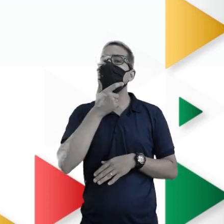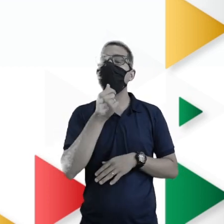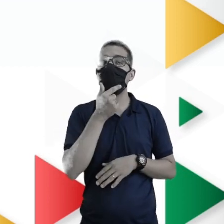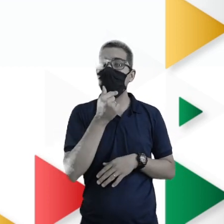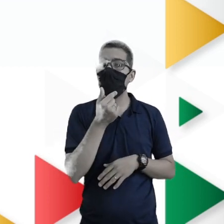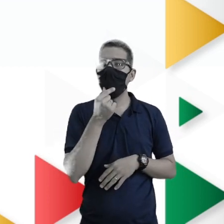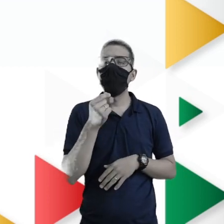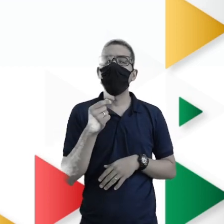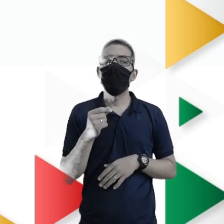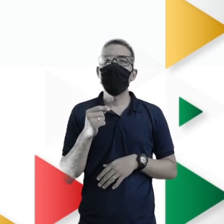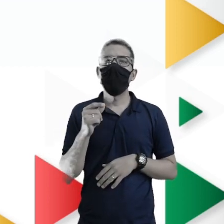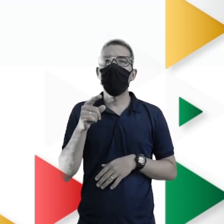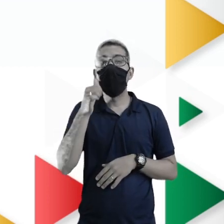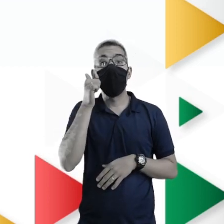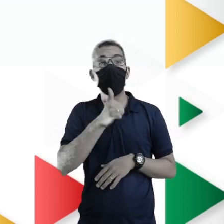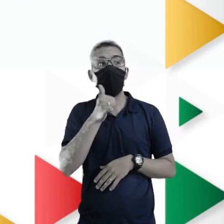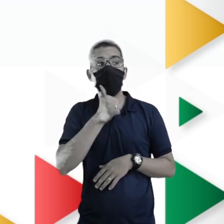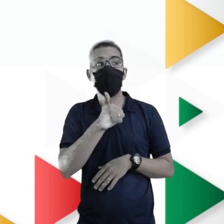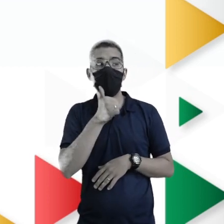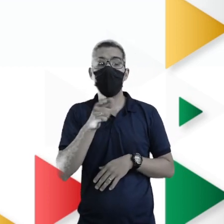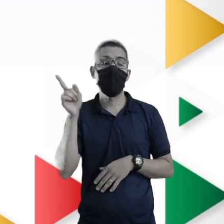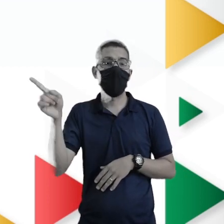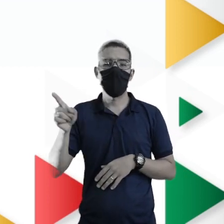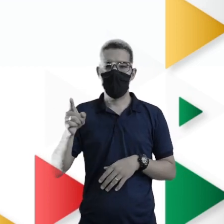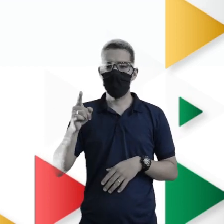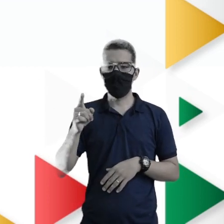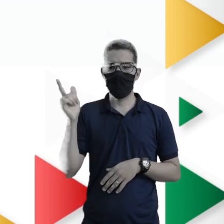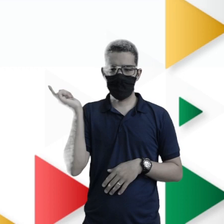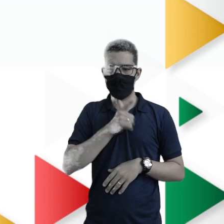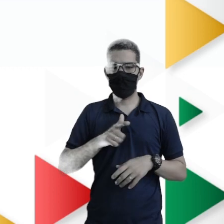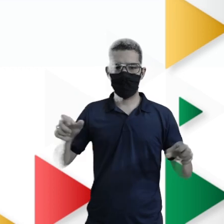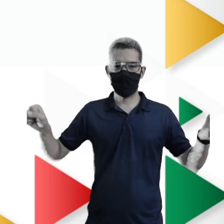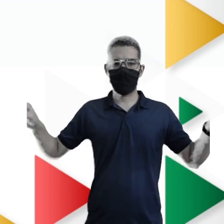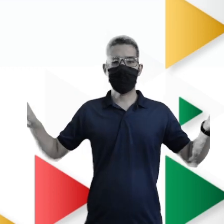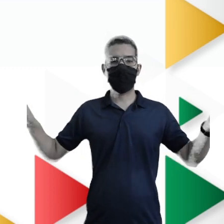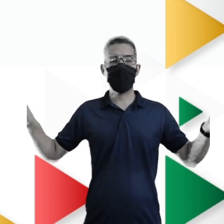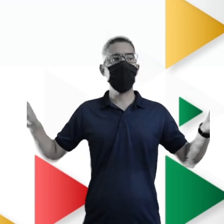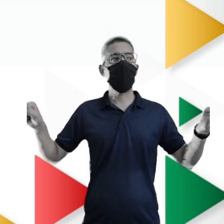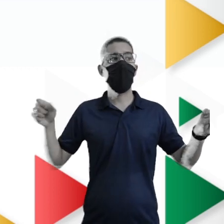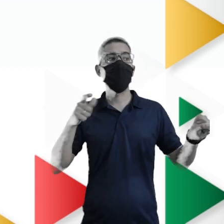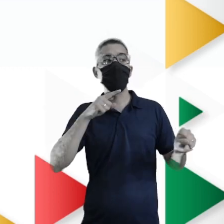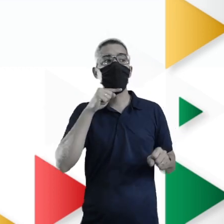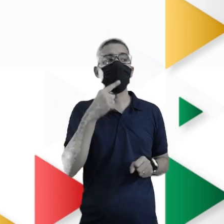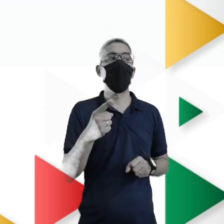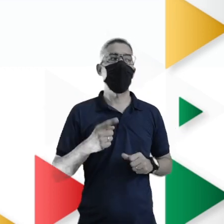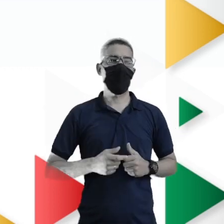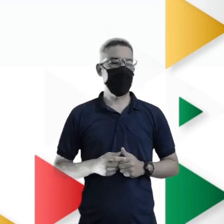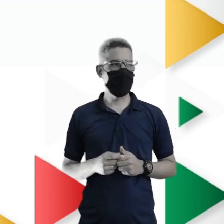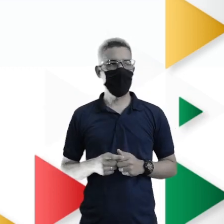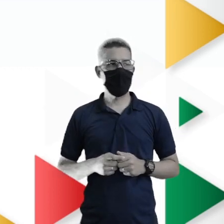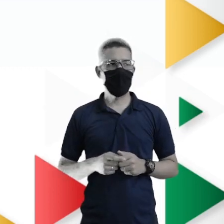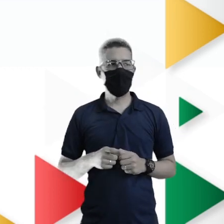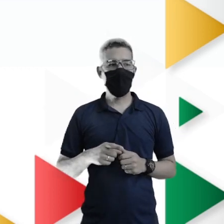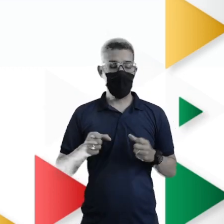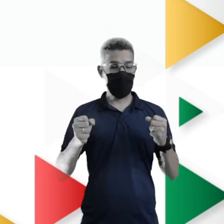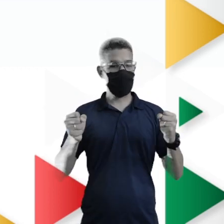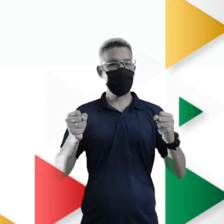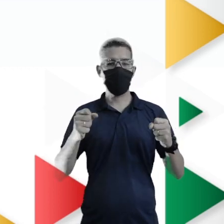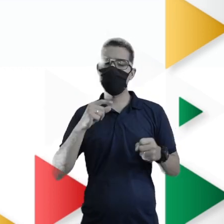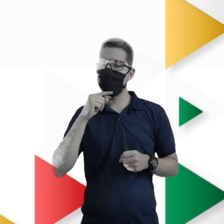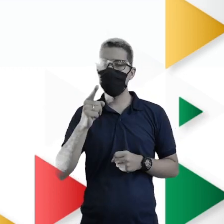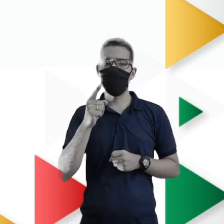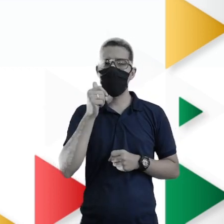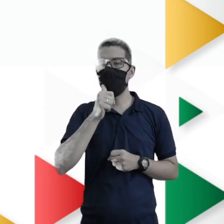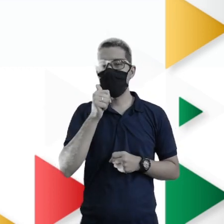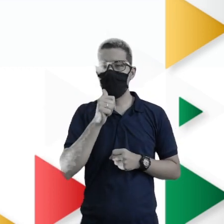Porque as mulheres não têm ainda essa capacidade de sustentabilidade nas argolas com essa força aí que o homem tem,